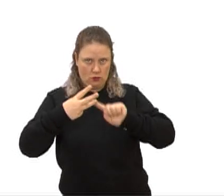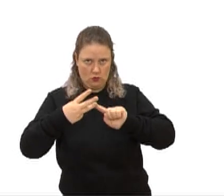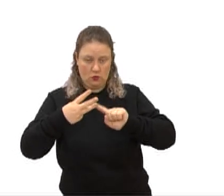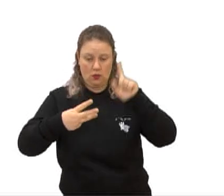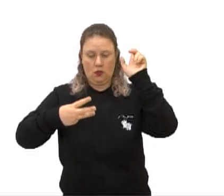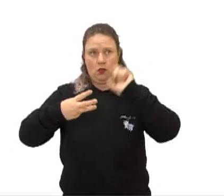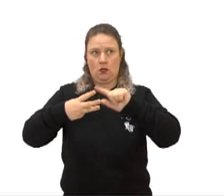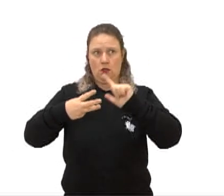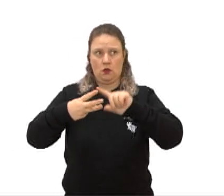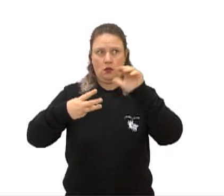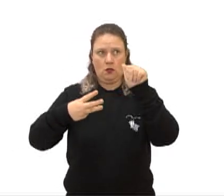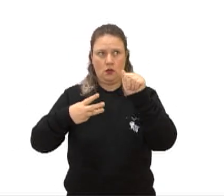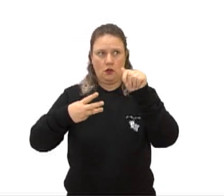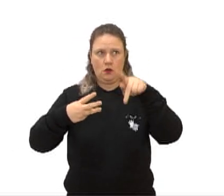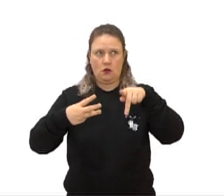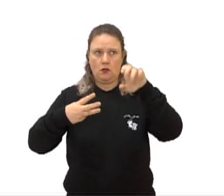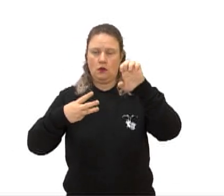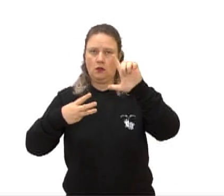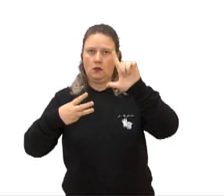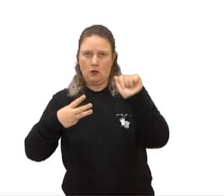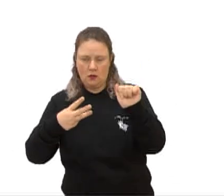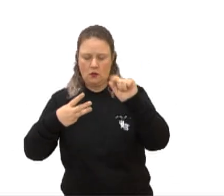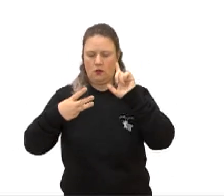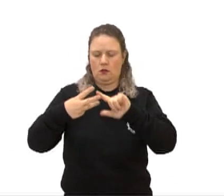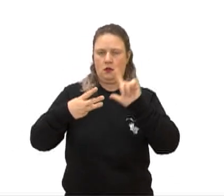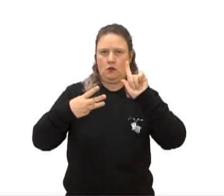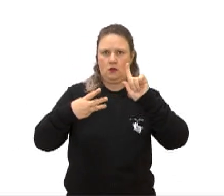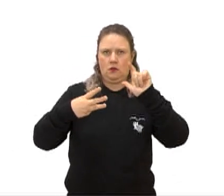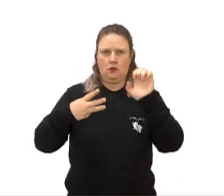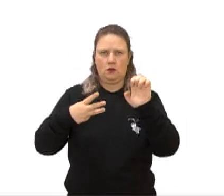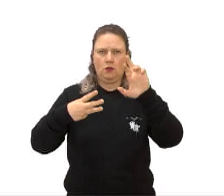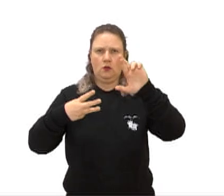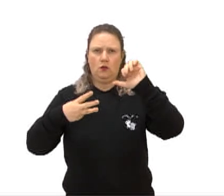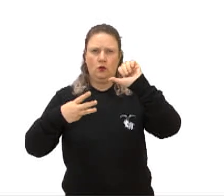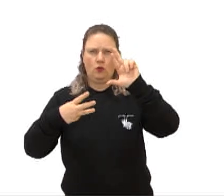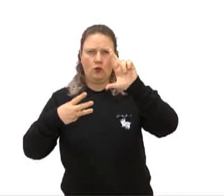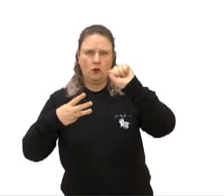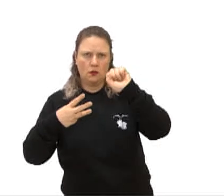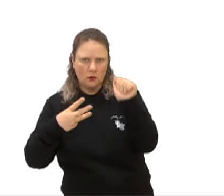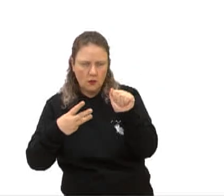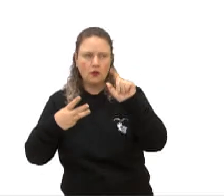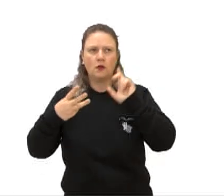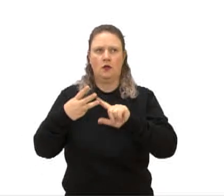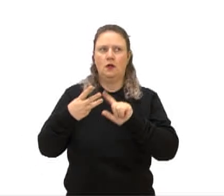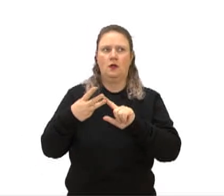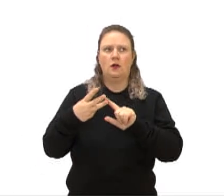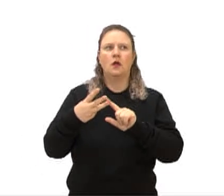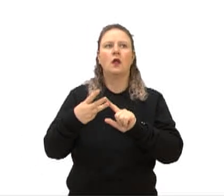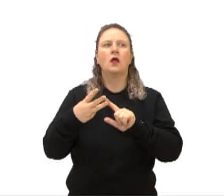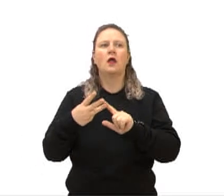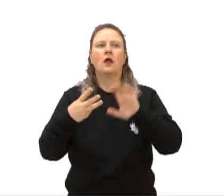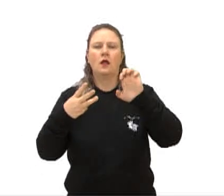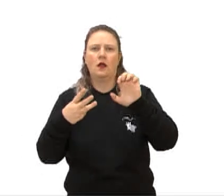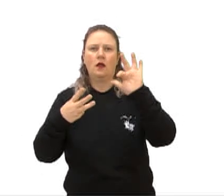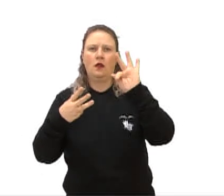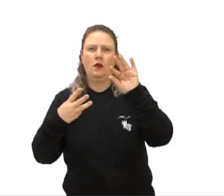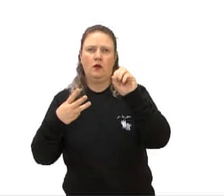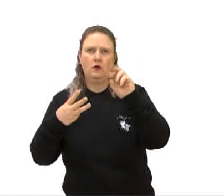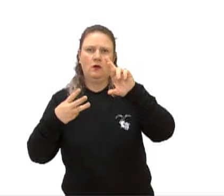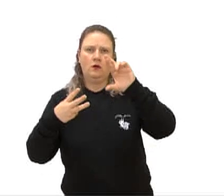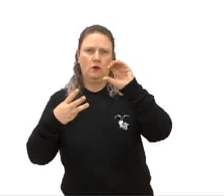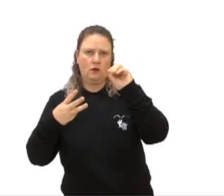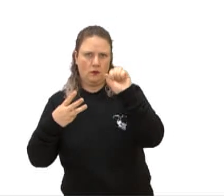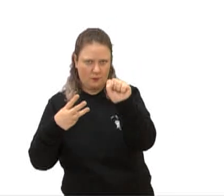a Ápela, a Gerúsia e o Conselho dos Éforos. Vamos ver o que é cada um desses aí, ó. Primeiro nós temos ali, professor Fábio, a Ápela,